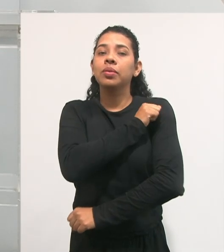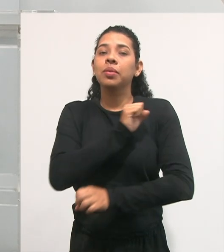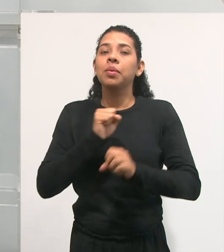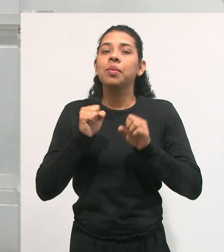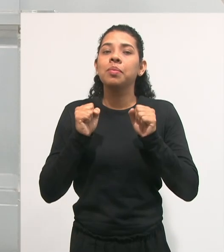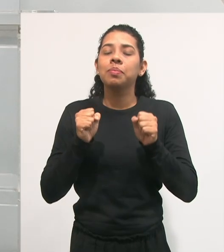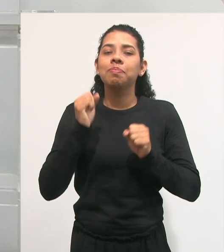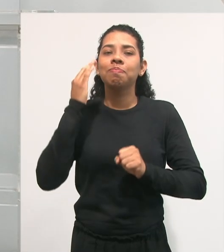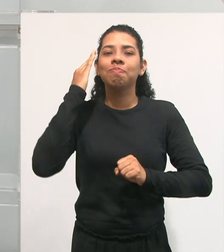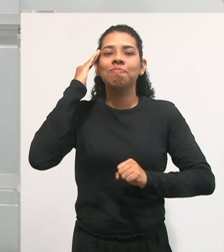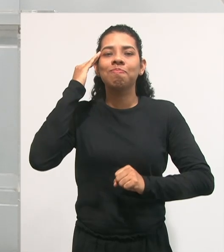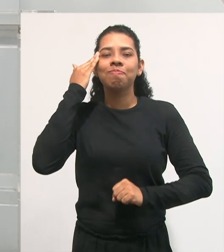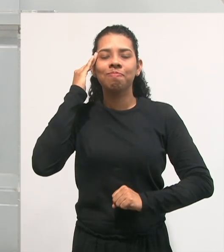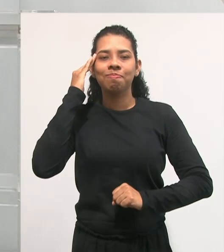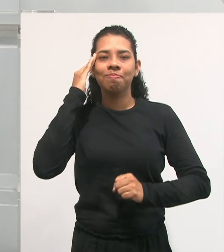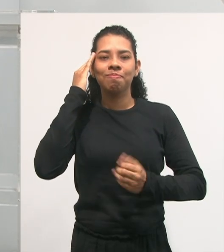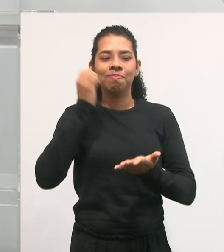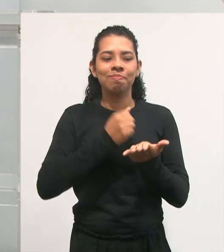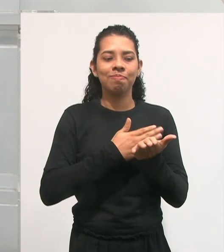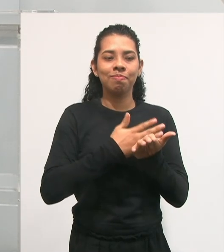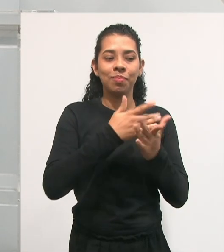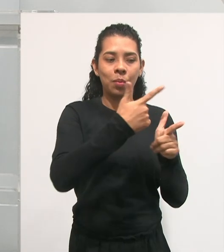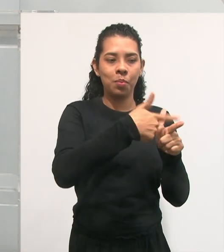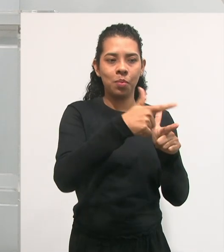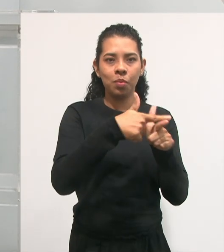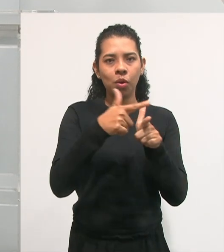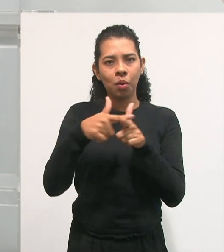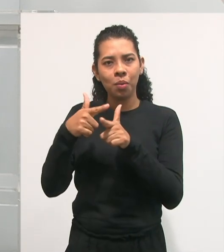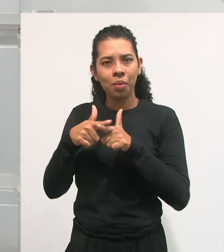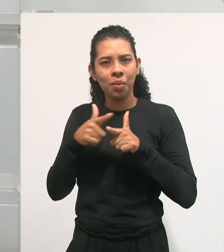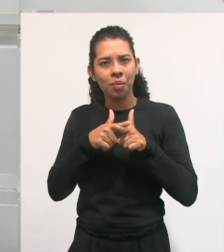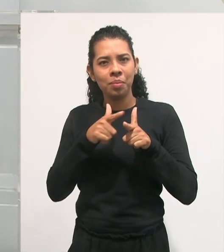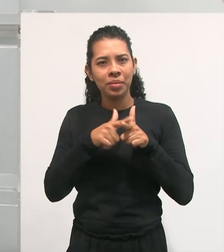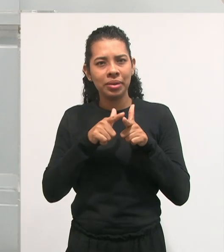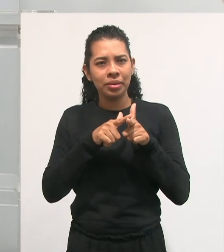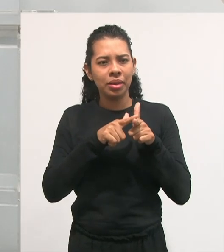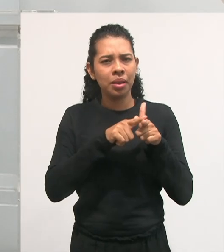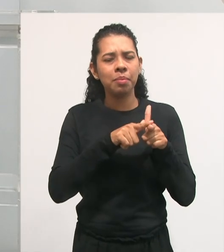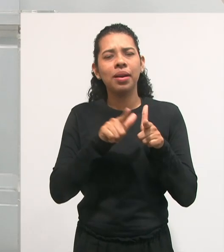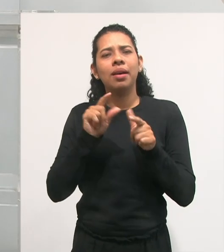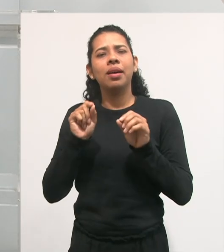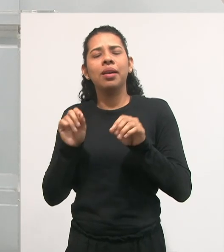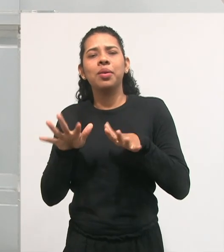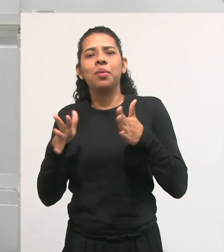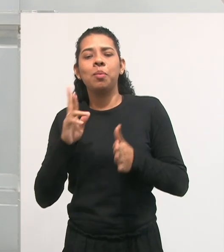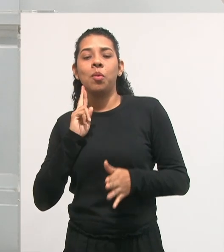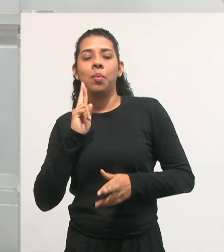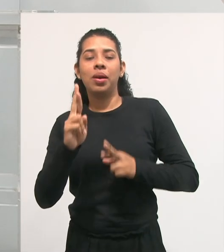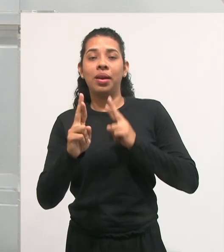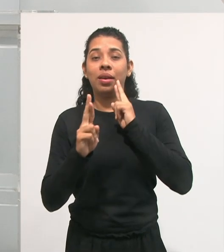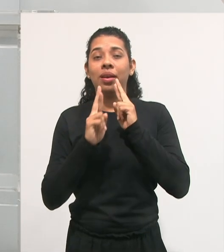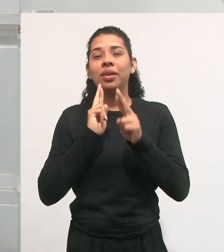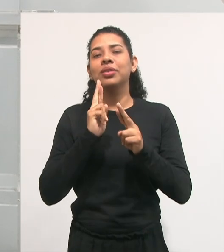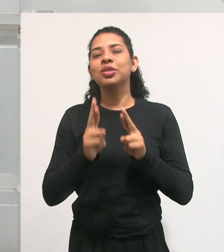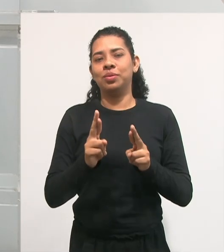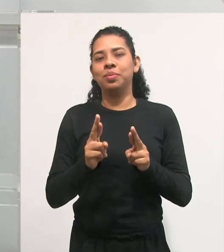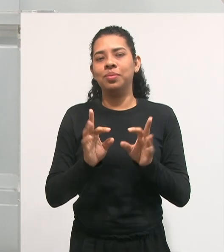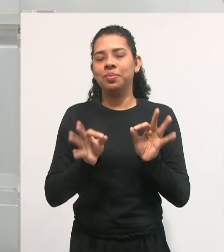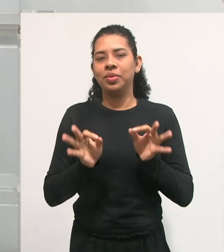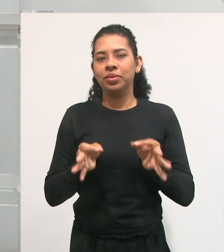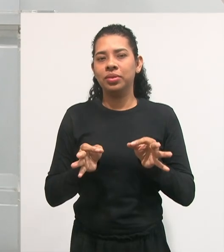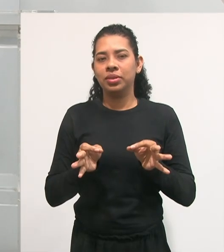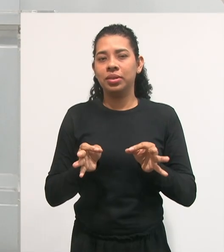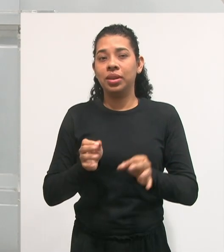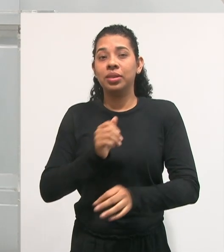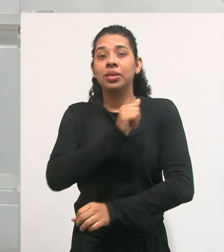ou de uma situação problema e traga soluções para isso. Isso dá um protagonismo para esse discente, em que ele é